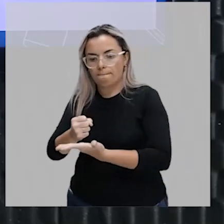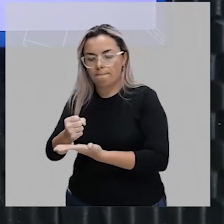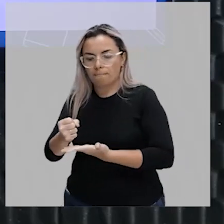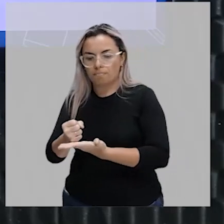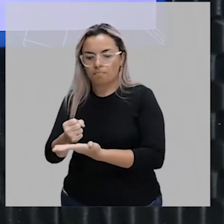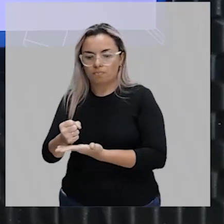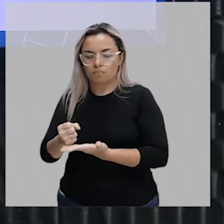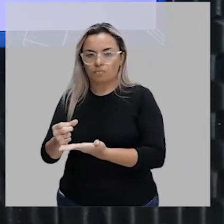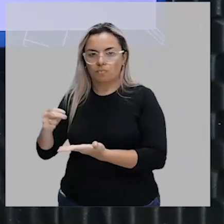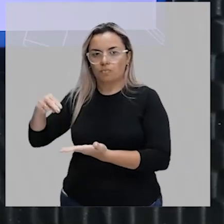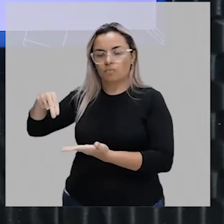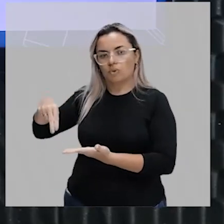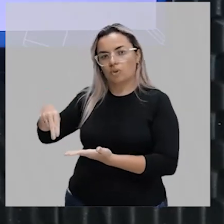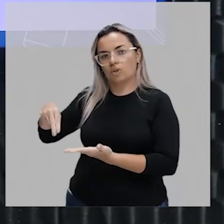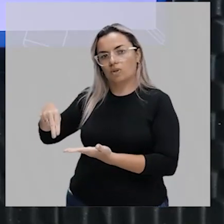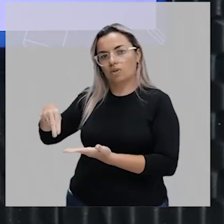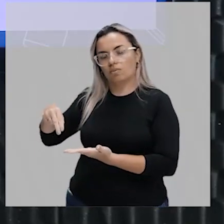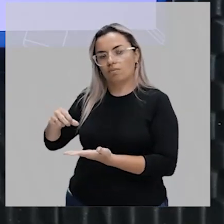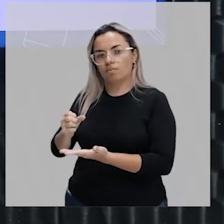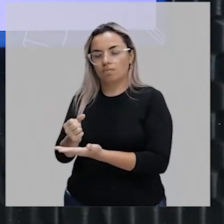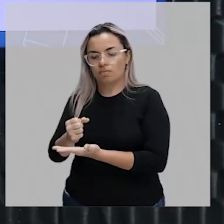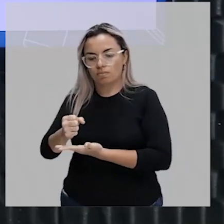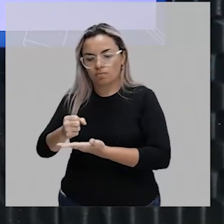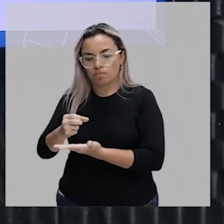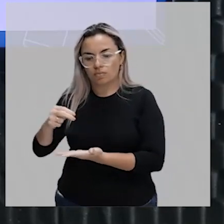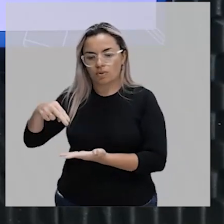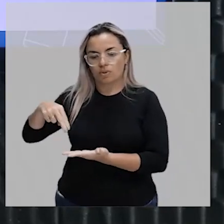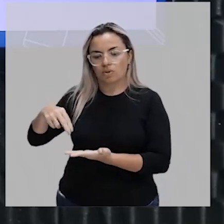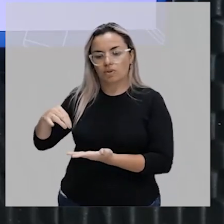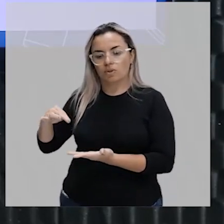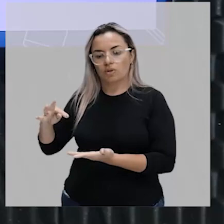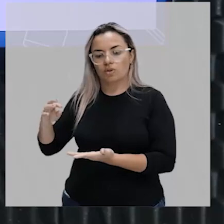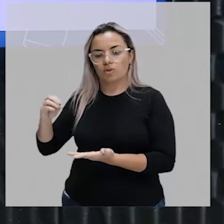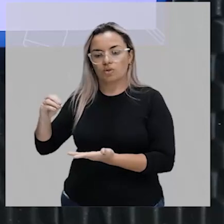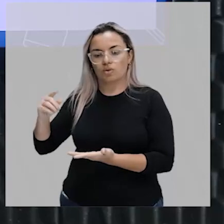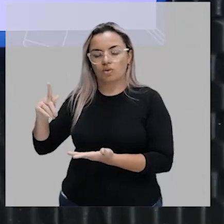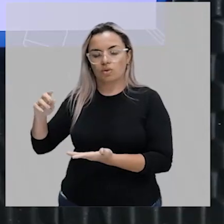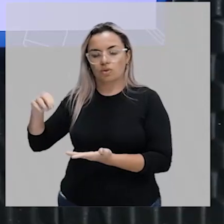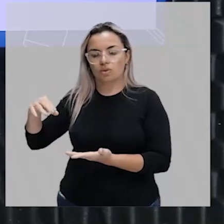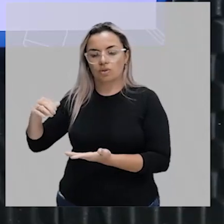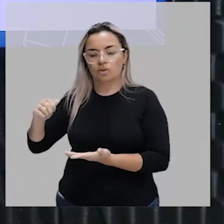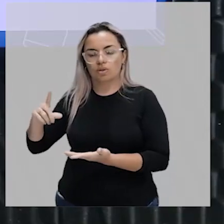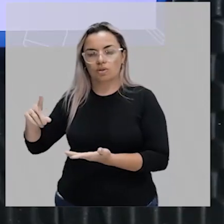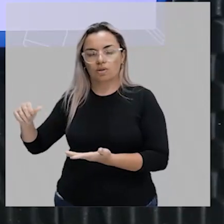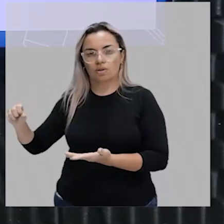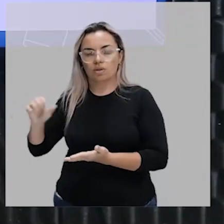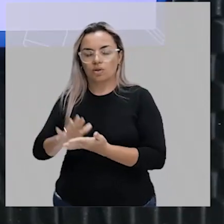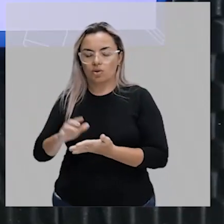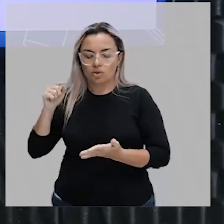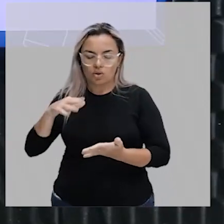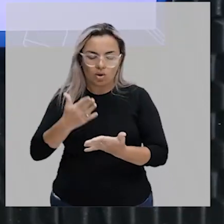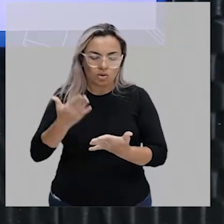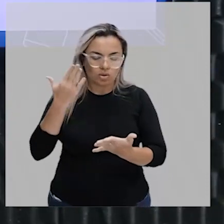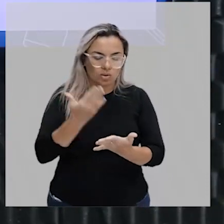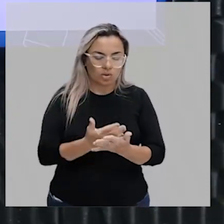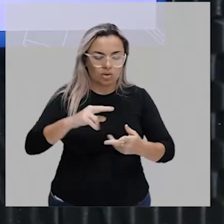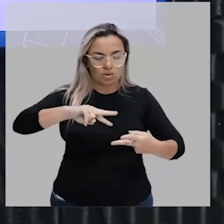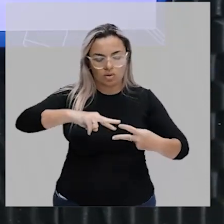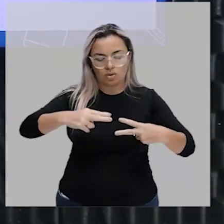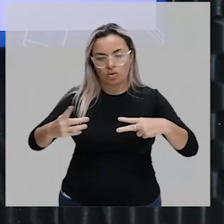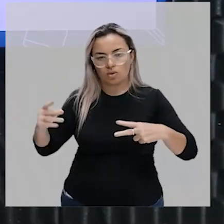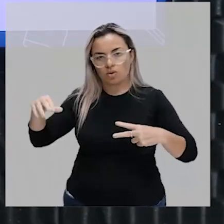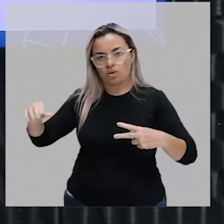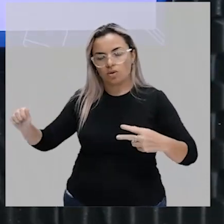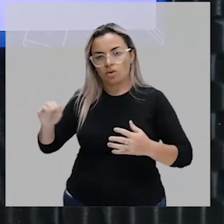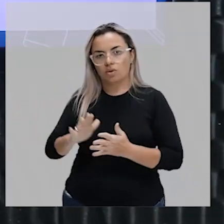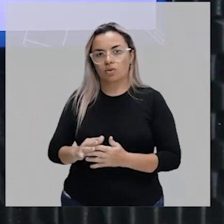que são bases nitrogenadas, pessoal? Quando nós estudamos o material genético dos seres vivos, nós podemos